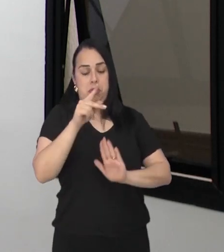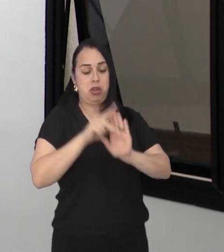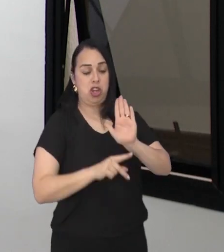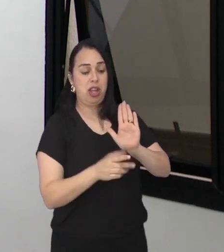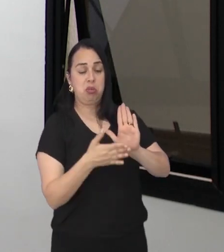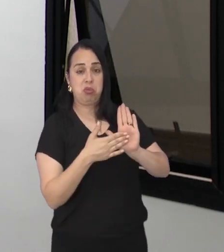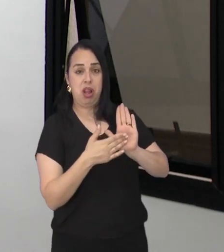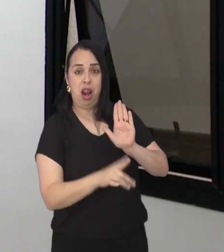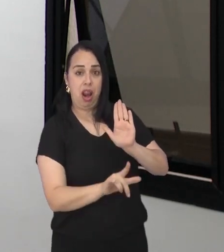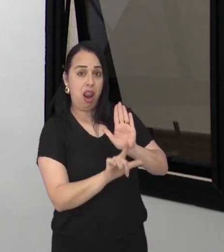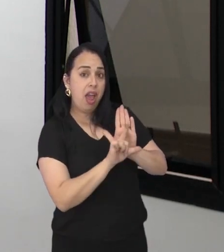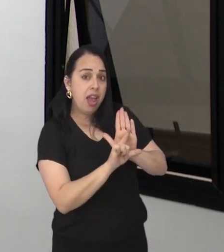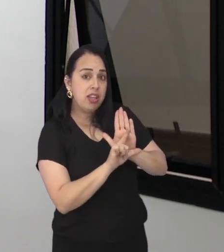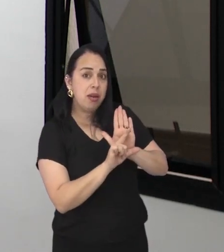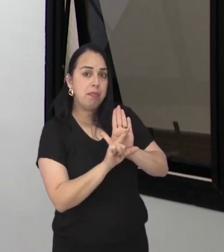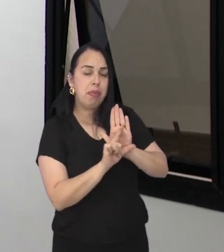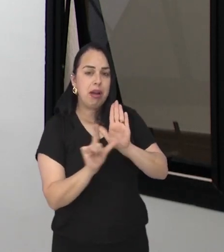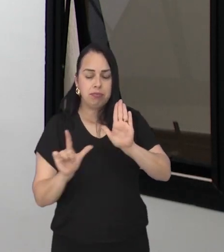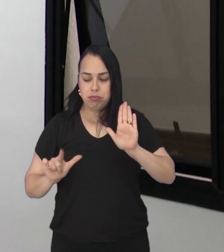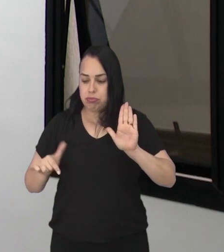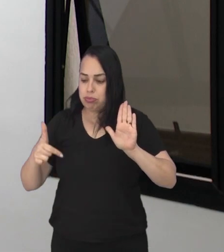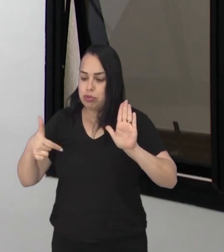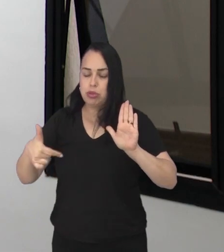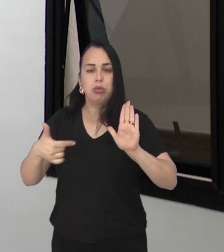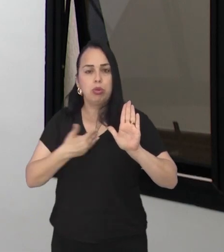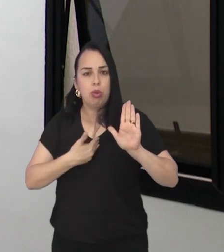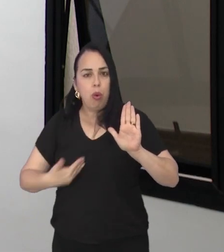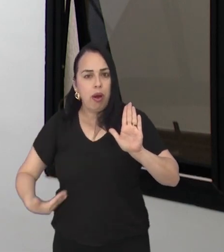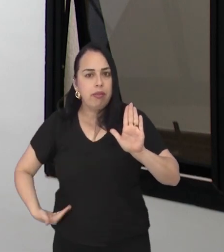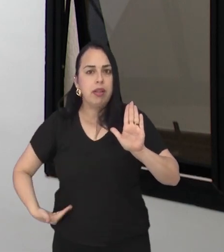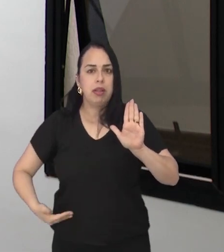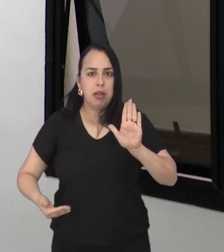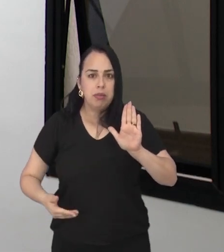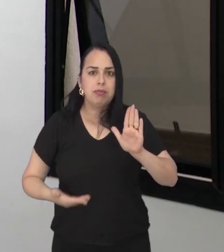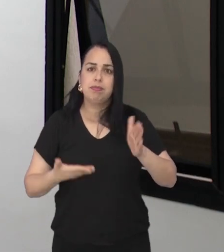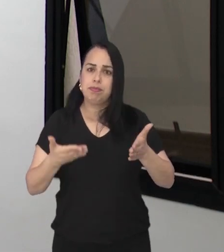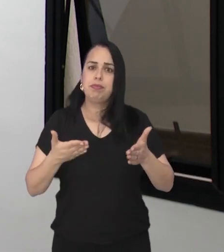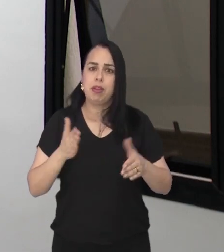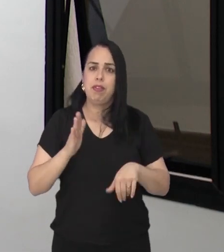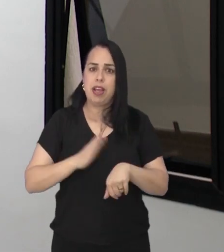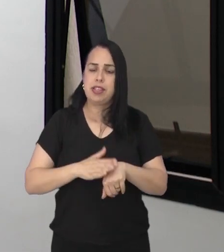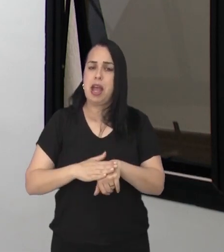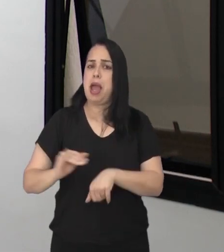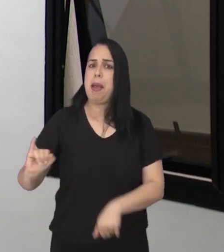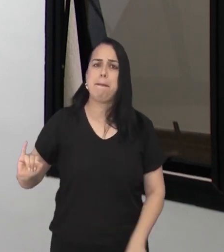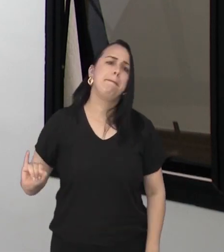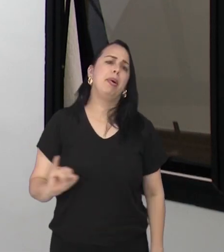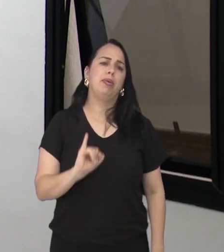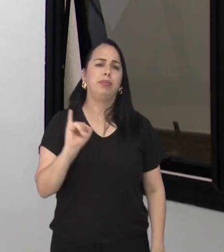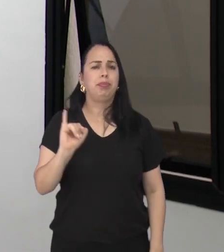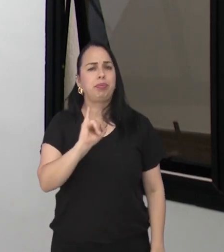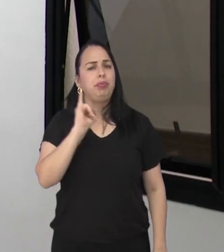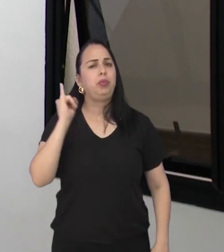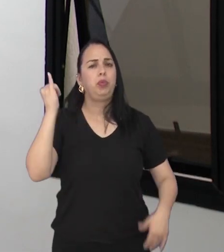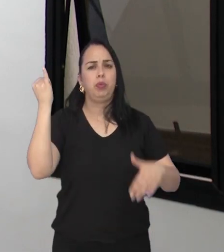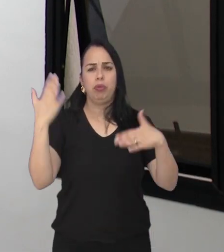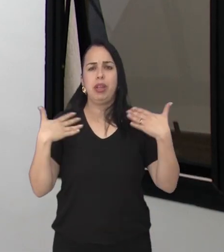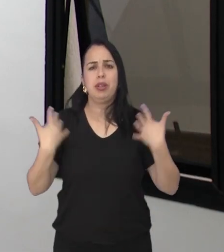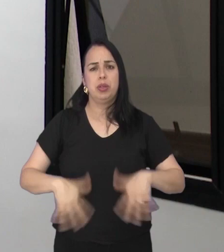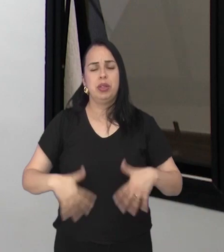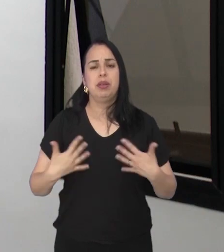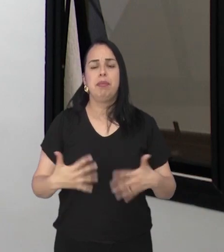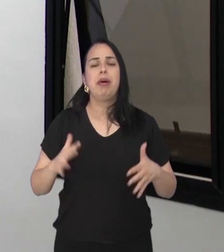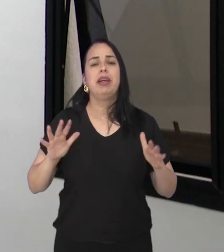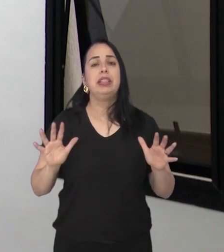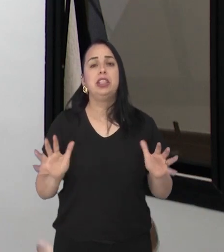um projeto, lei, para se criar uma política de tratamento da distrofia muscular em São José dos Campos. Acho que seria de fundamental